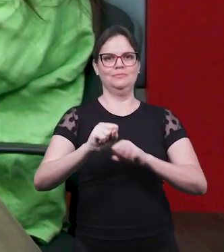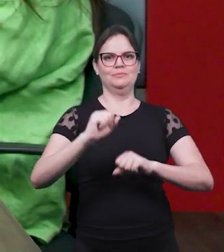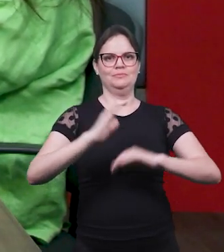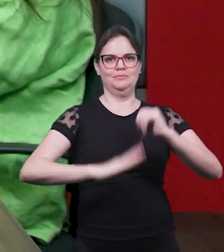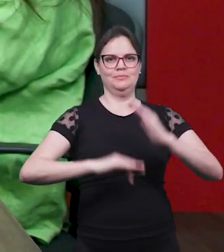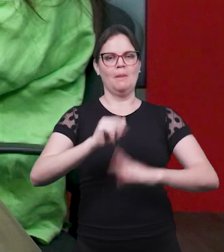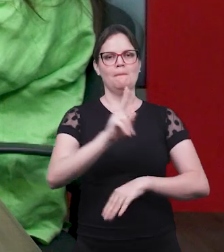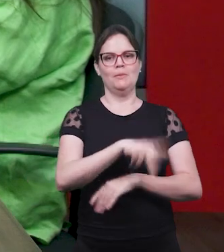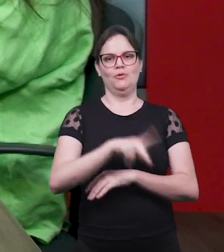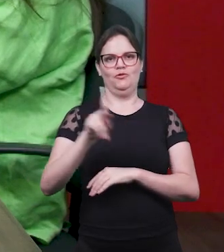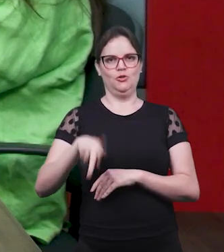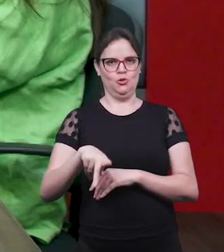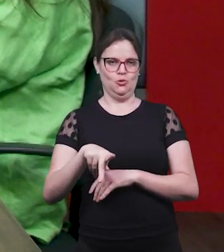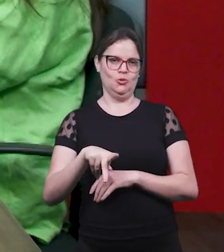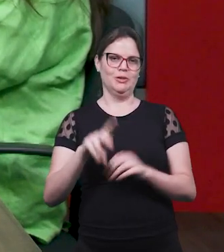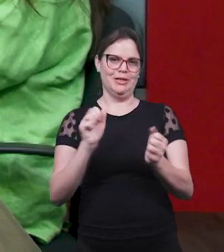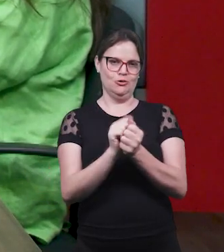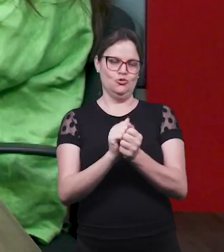como professora.